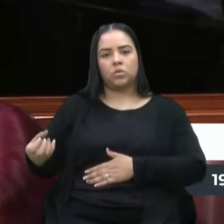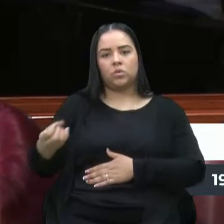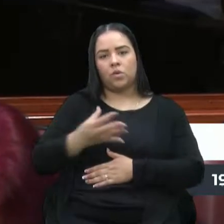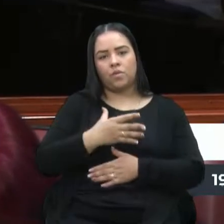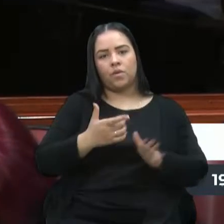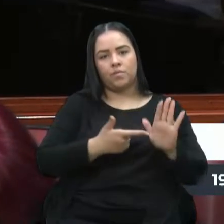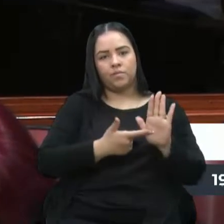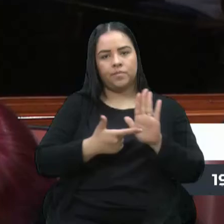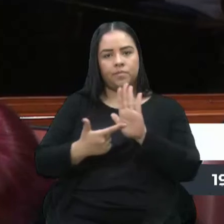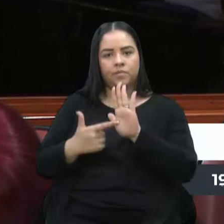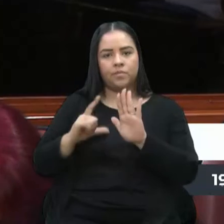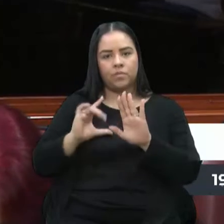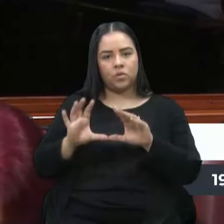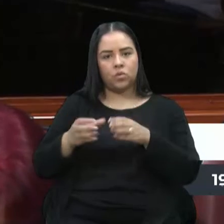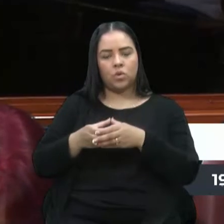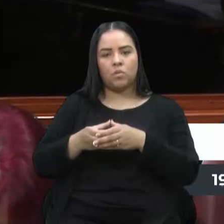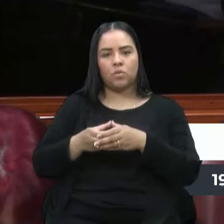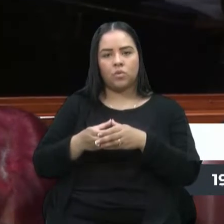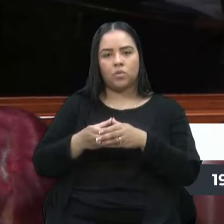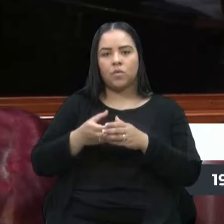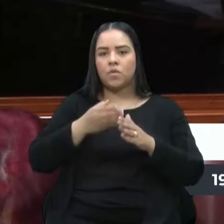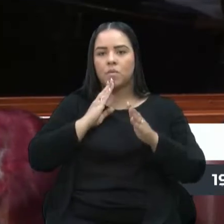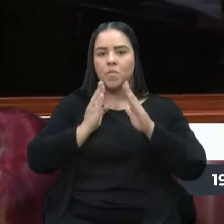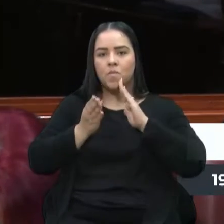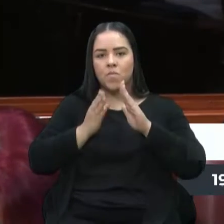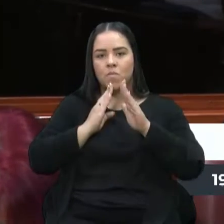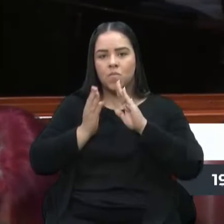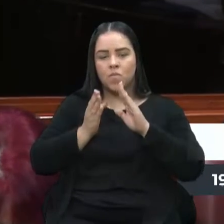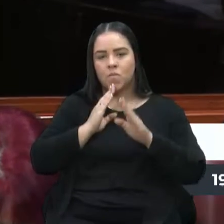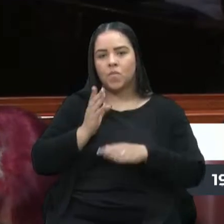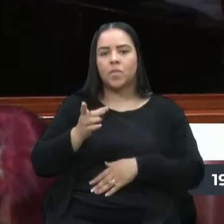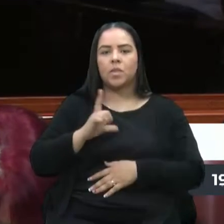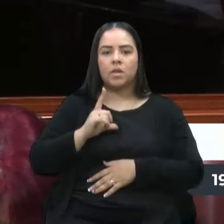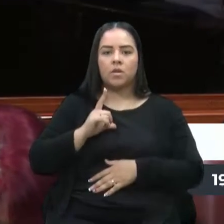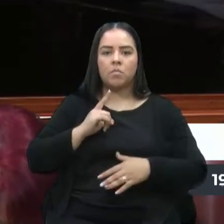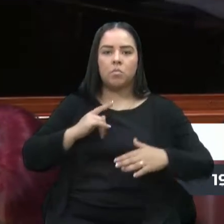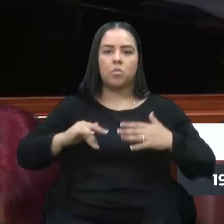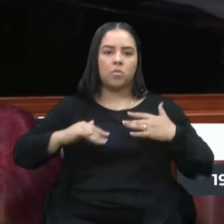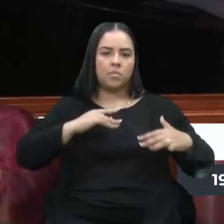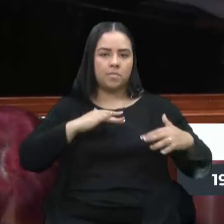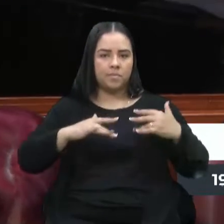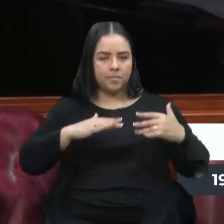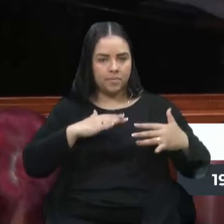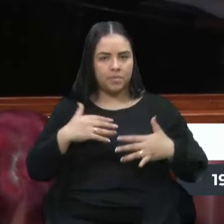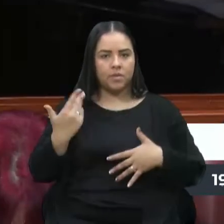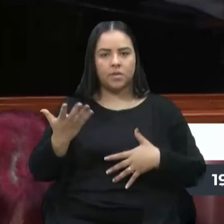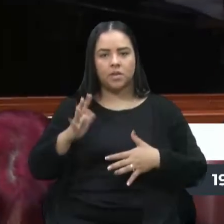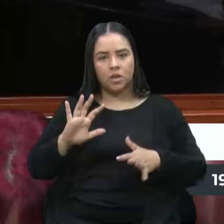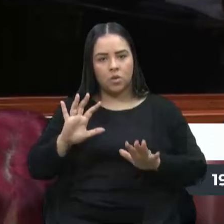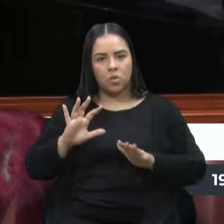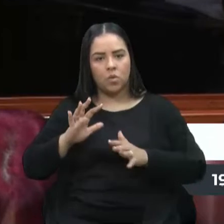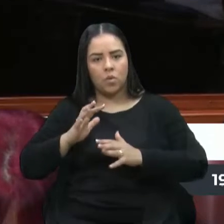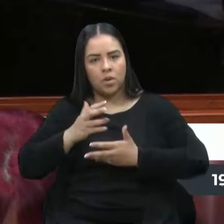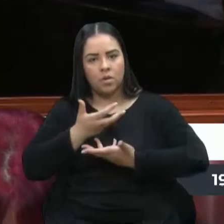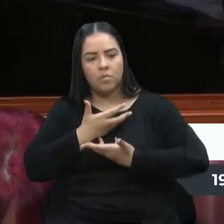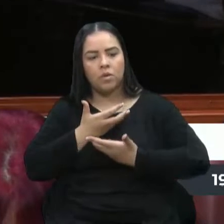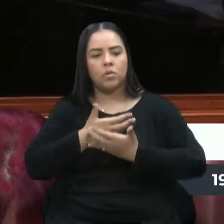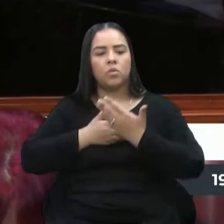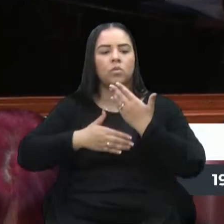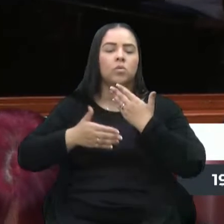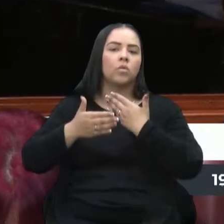expositores que então lá no grupo do Facebook isso gera um movimento de acolhimento dos